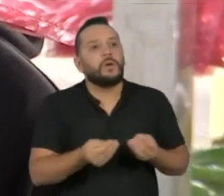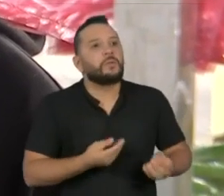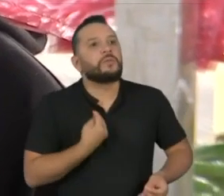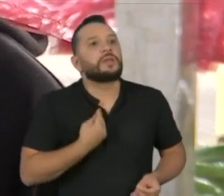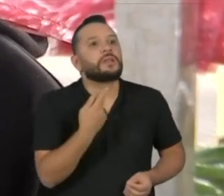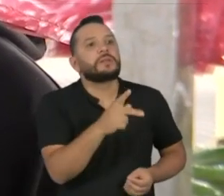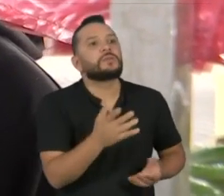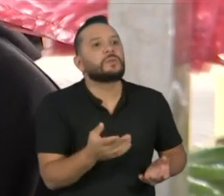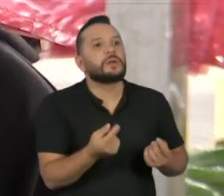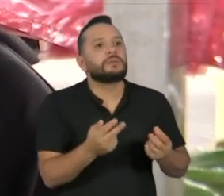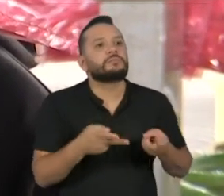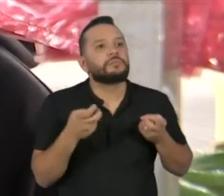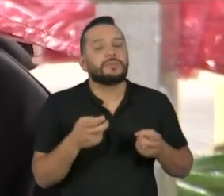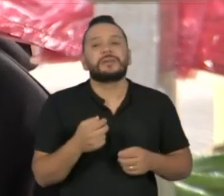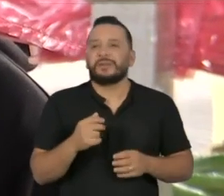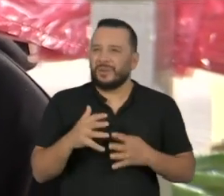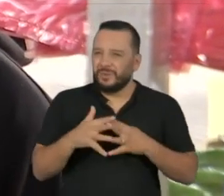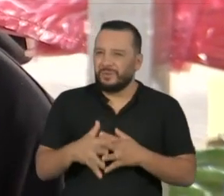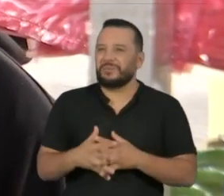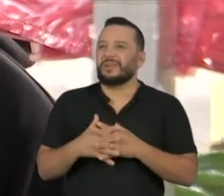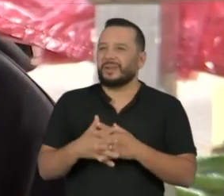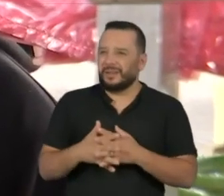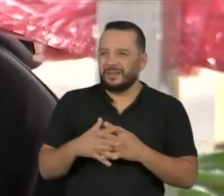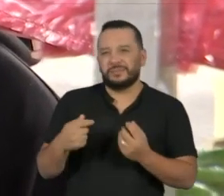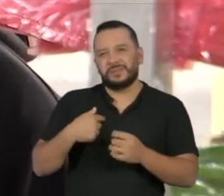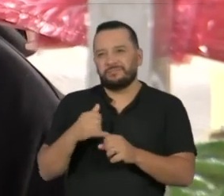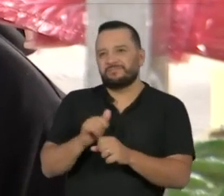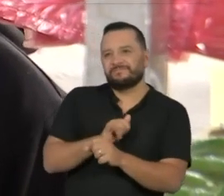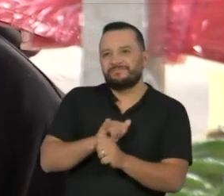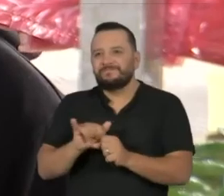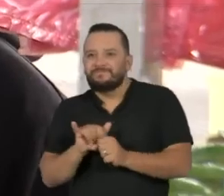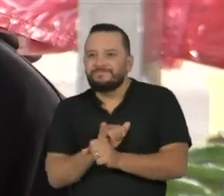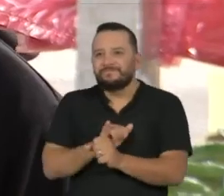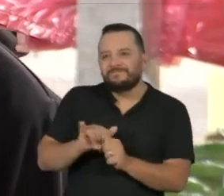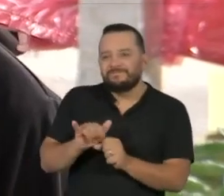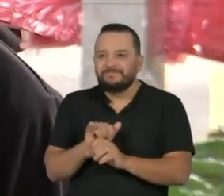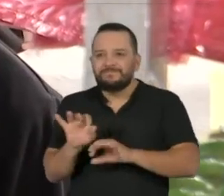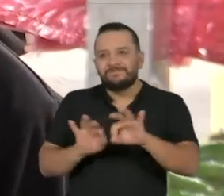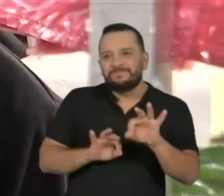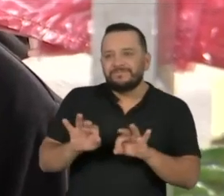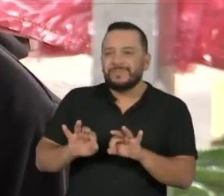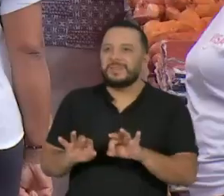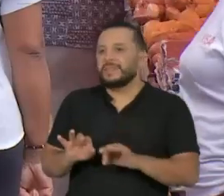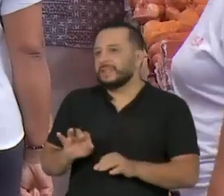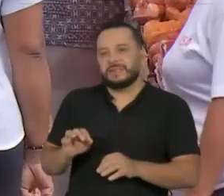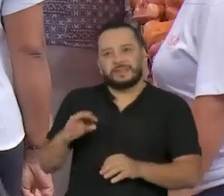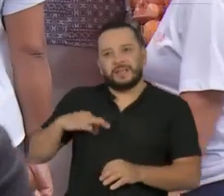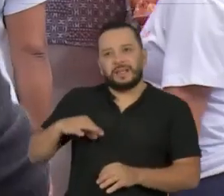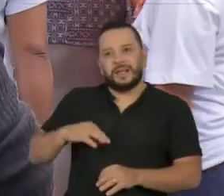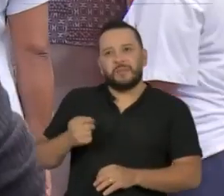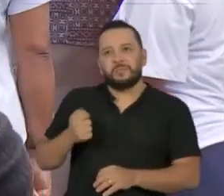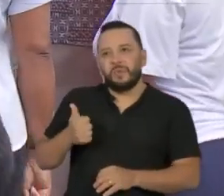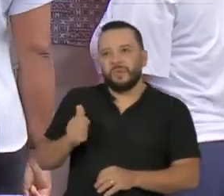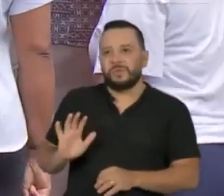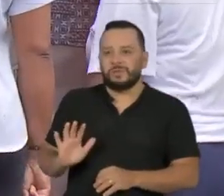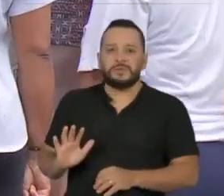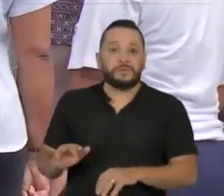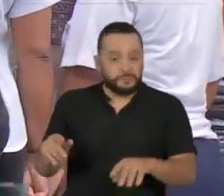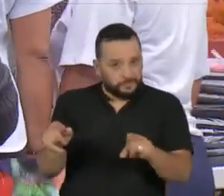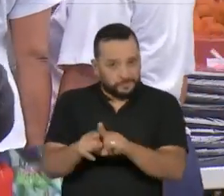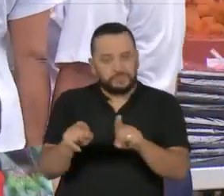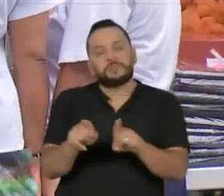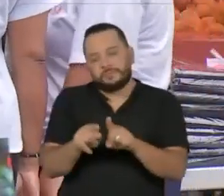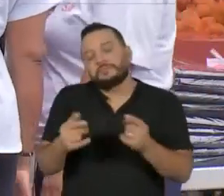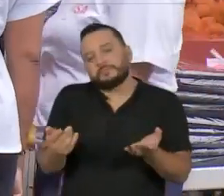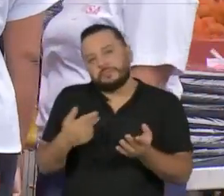vocês? Complicado, né? Tem que ir se virando do jeito que dá, né? Só para comer mesmo. Mas ainda assim, acima